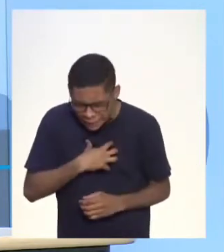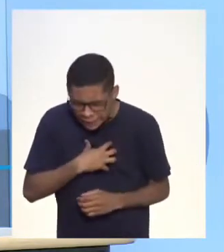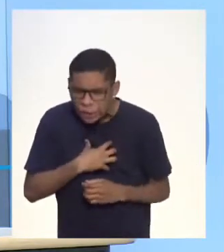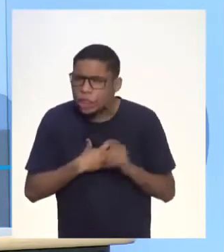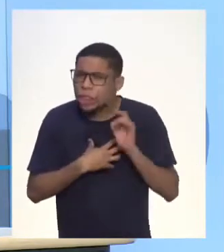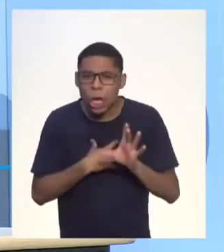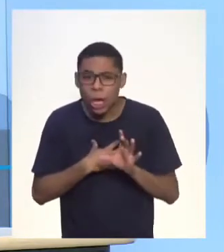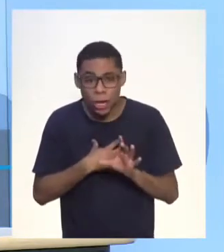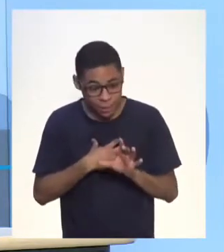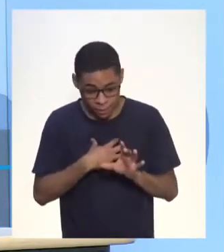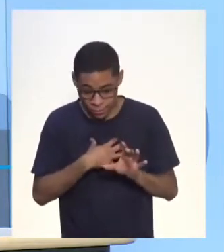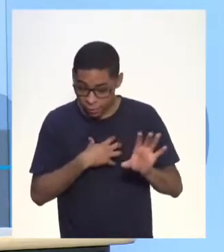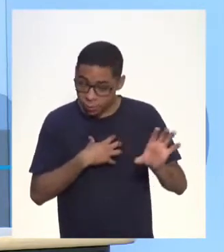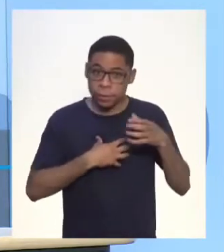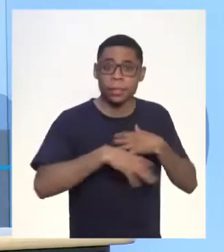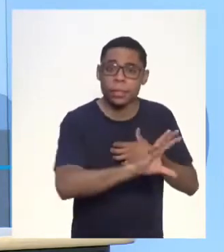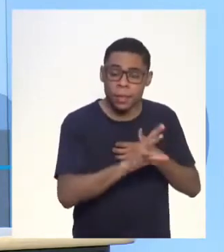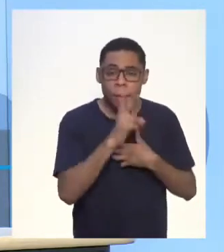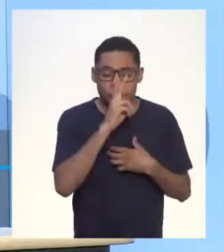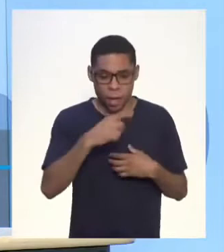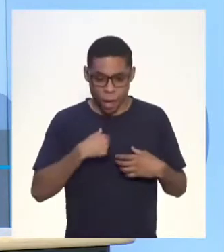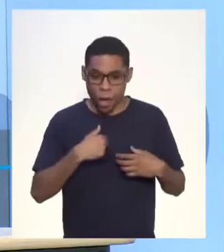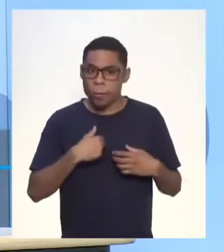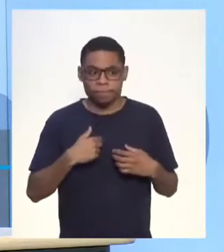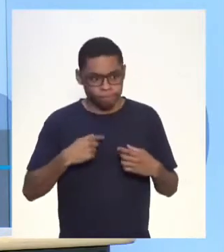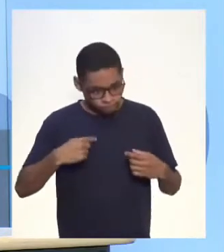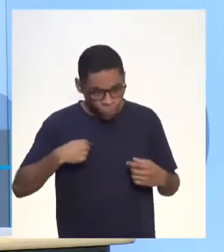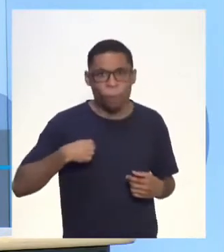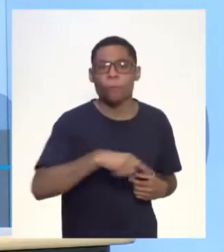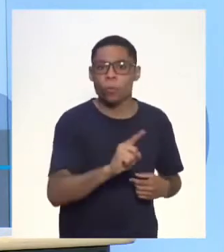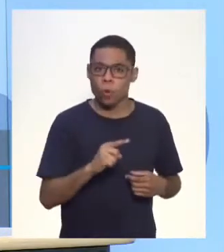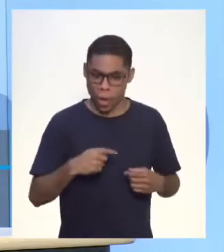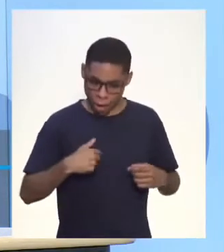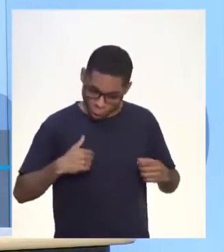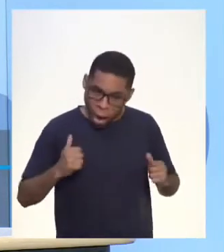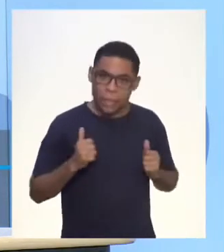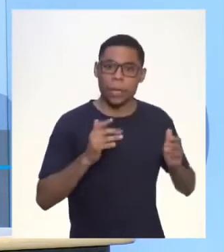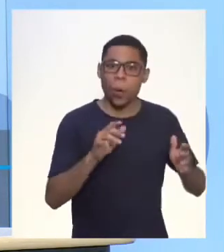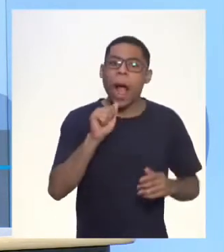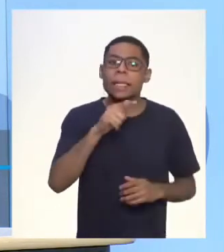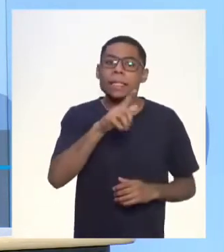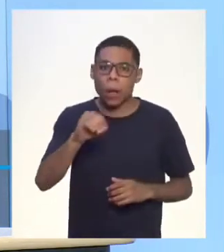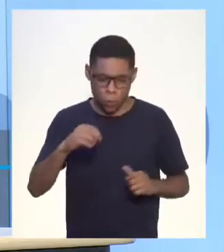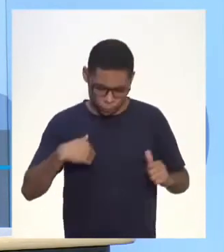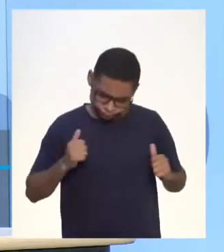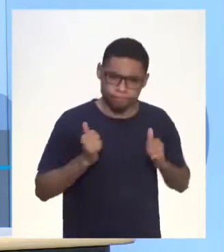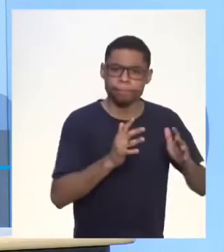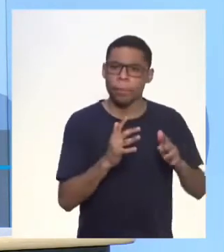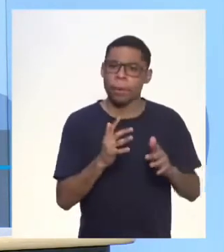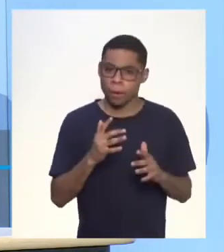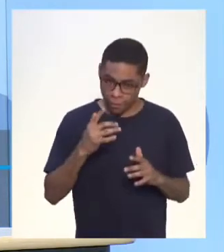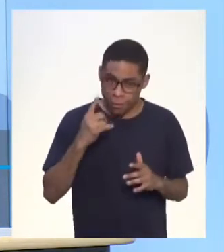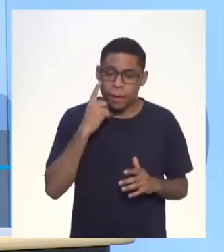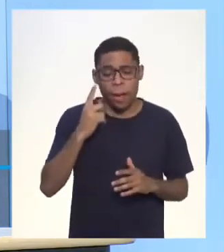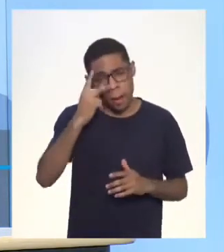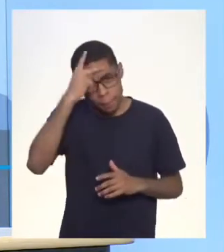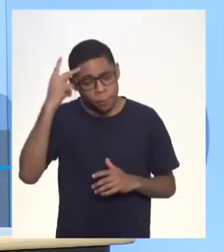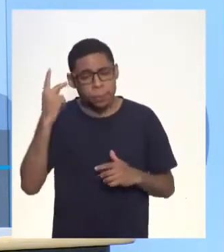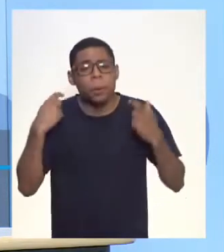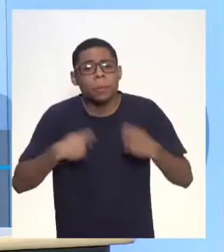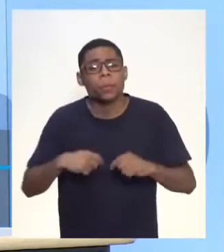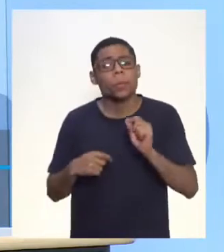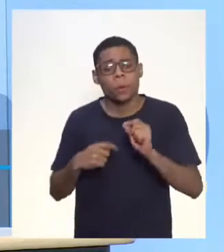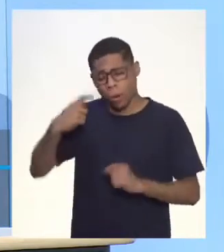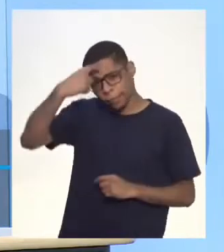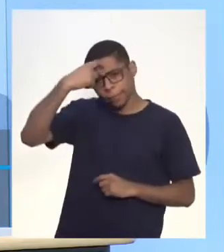que é importante em todos os momentos da nossa vida, né? Principalmente nesses momentos em que nós estamos vivendo, em que as pessoas precisam ter mais consciência do outro,